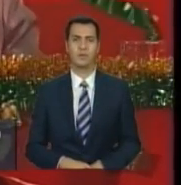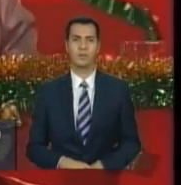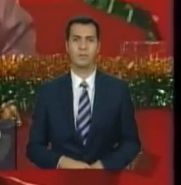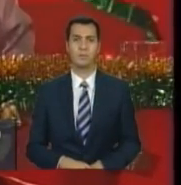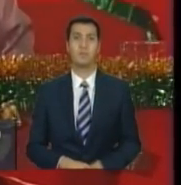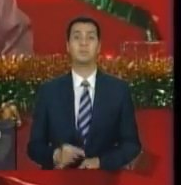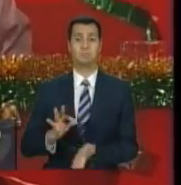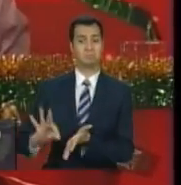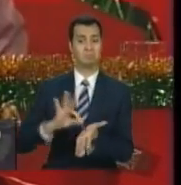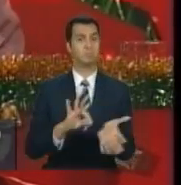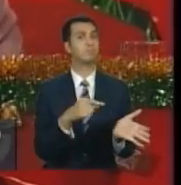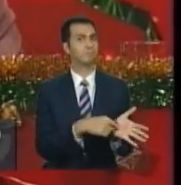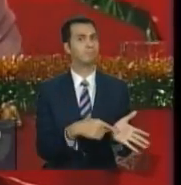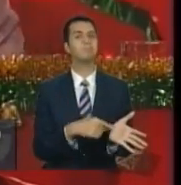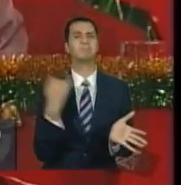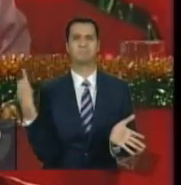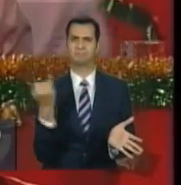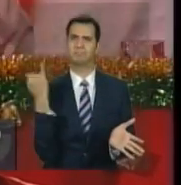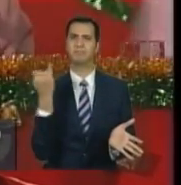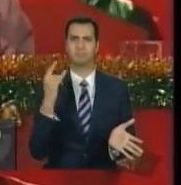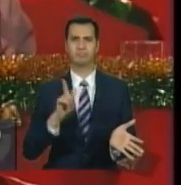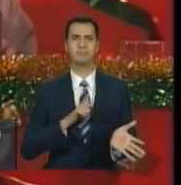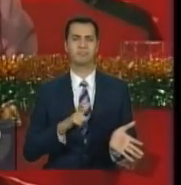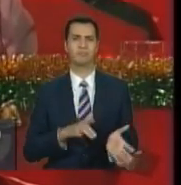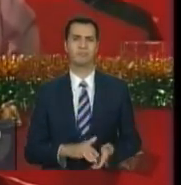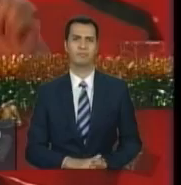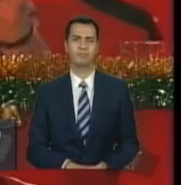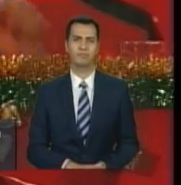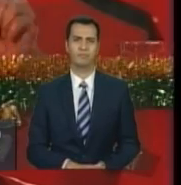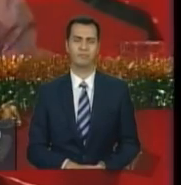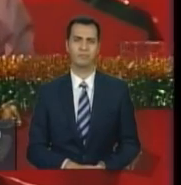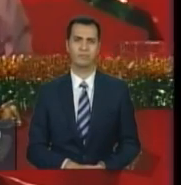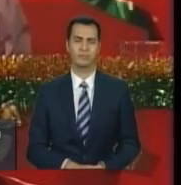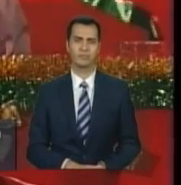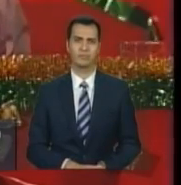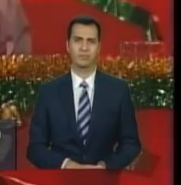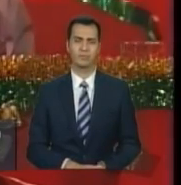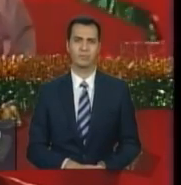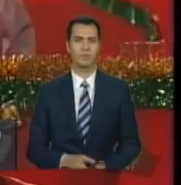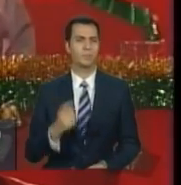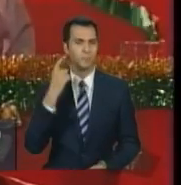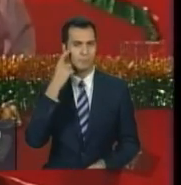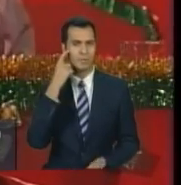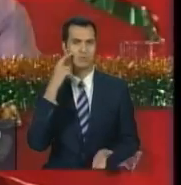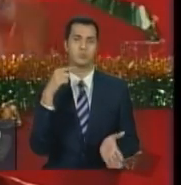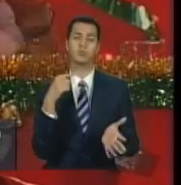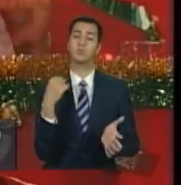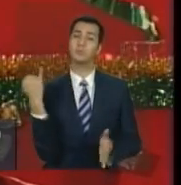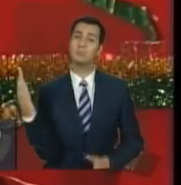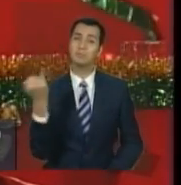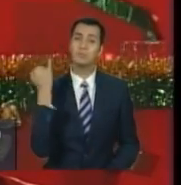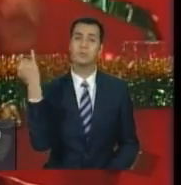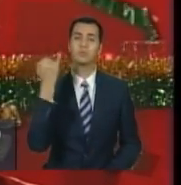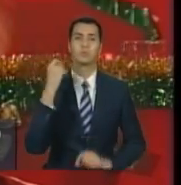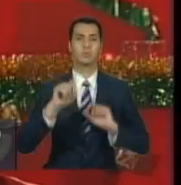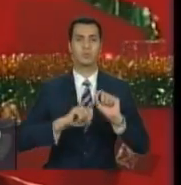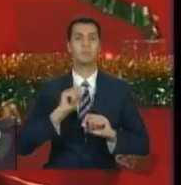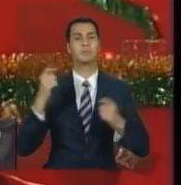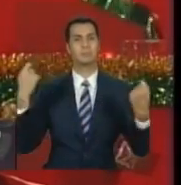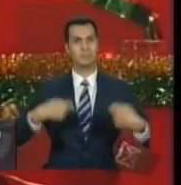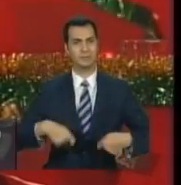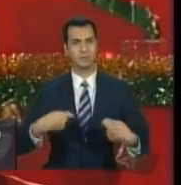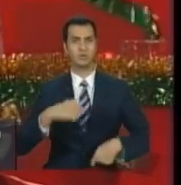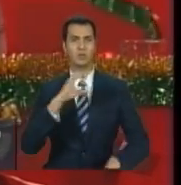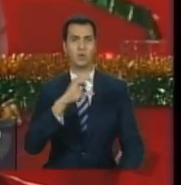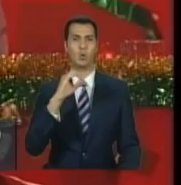muito importantes. Eu considero fundamental que a gente capacite as